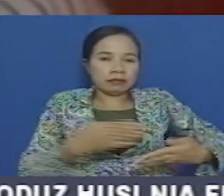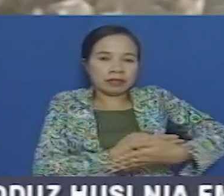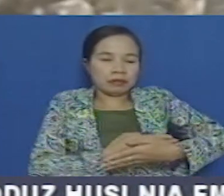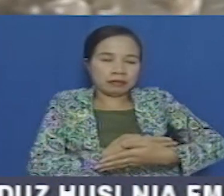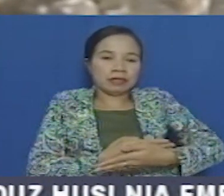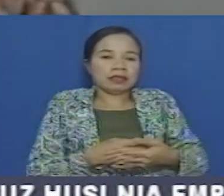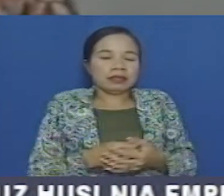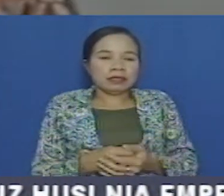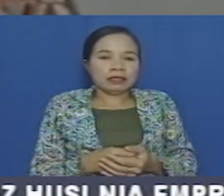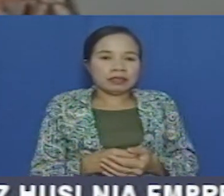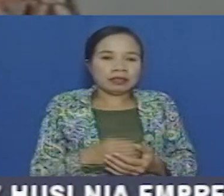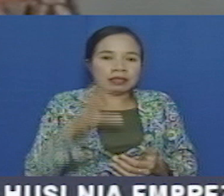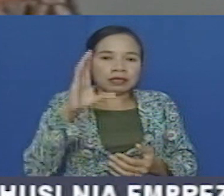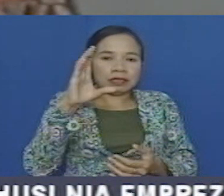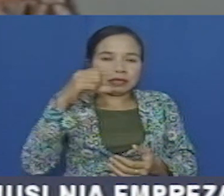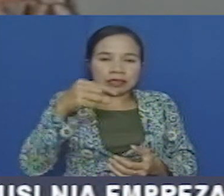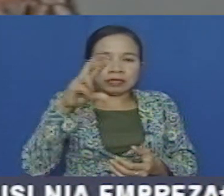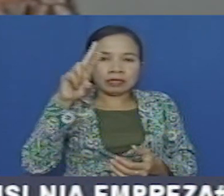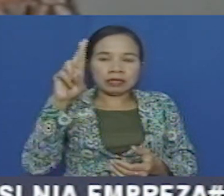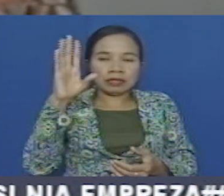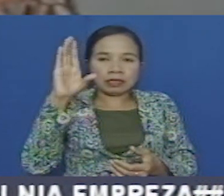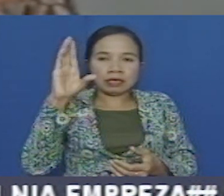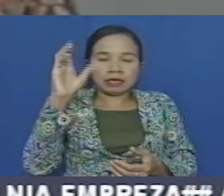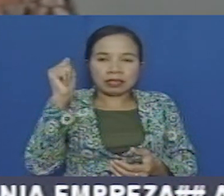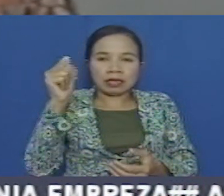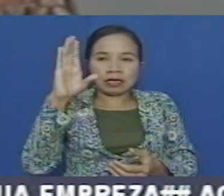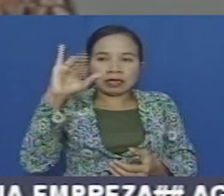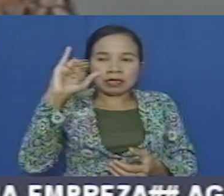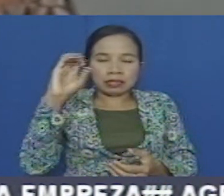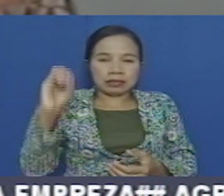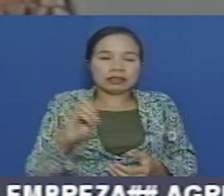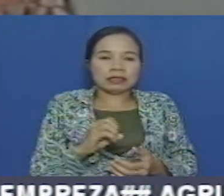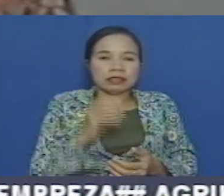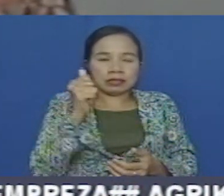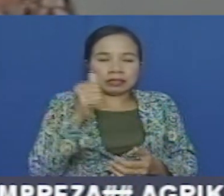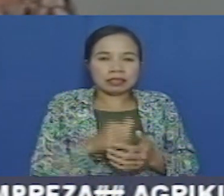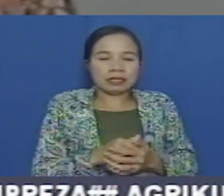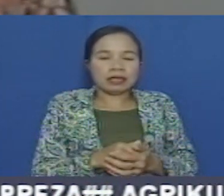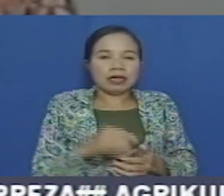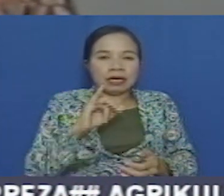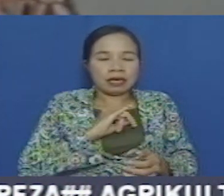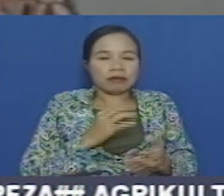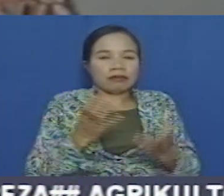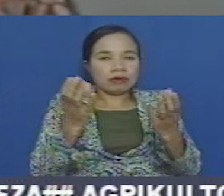Gracia Carvalho. Hakara hato kata, clarifique ba público kata, Rede Feito,